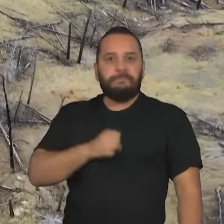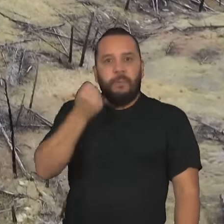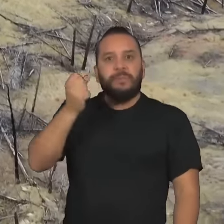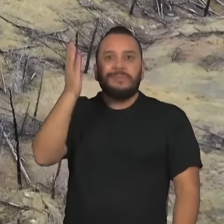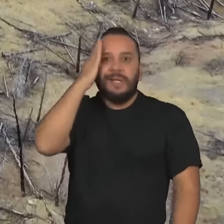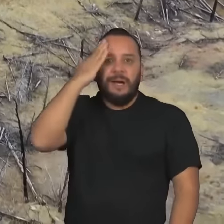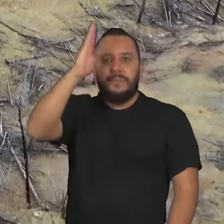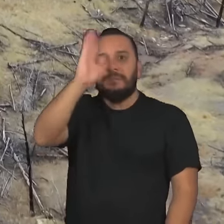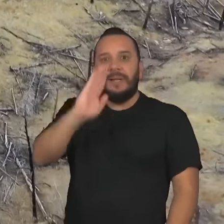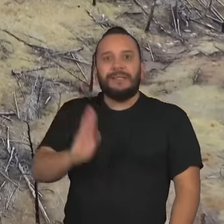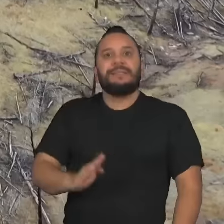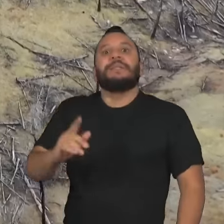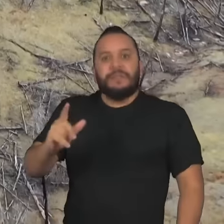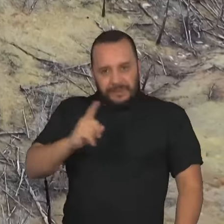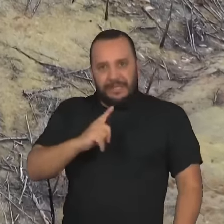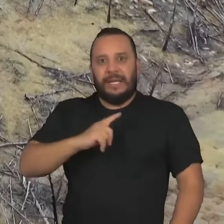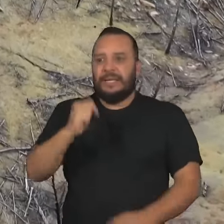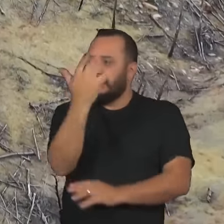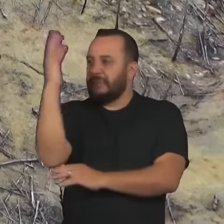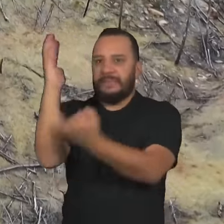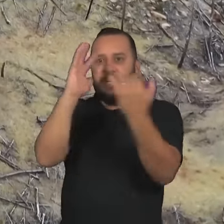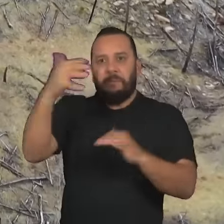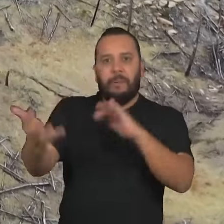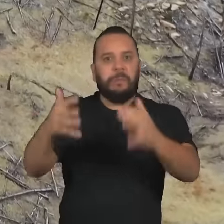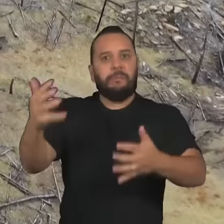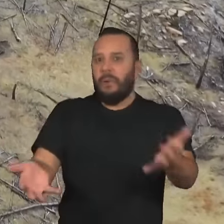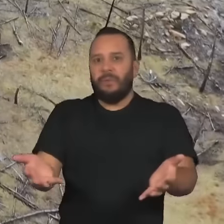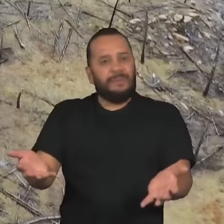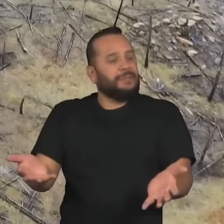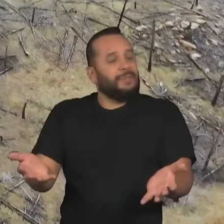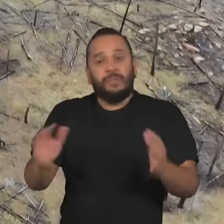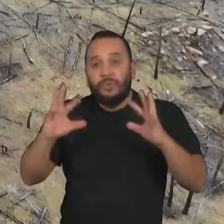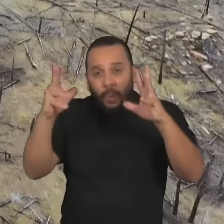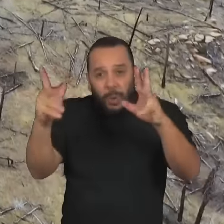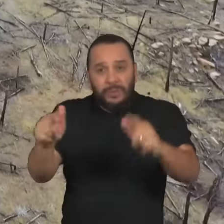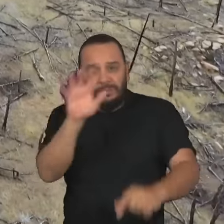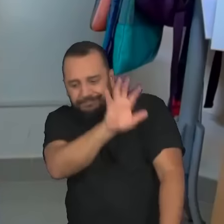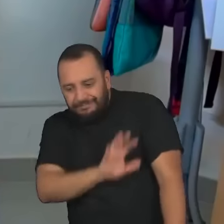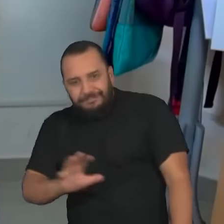em todos os ecossistemas e ainda não reduziu o suficiente.